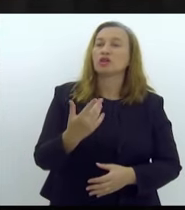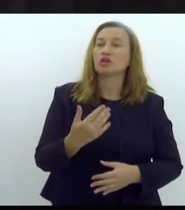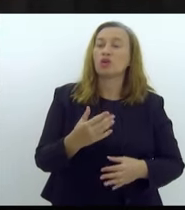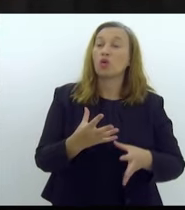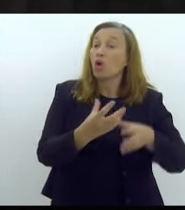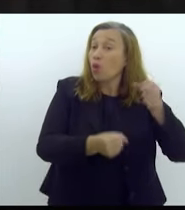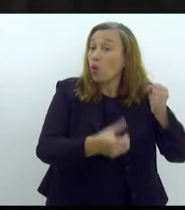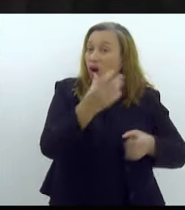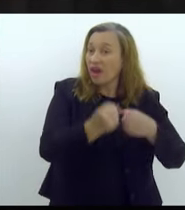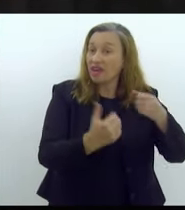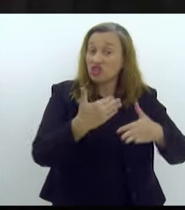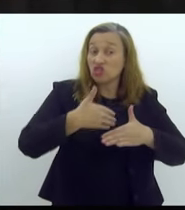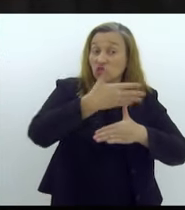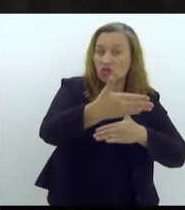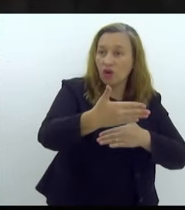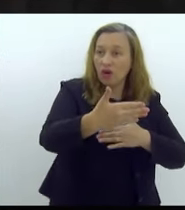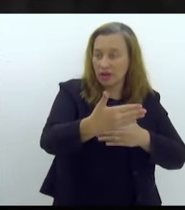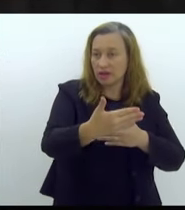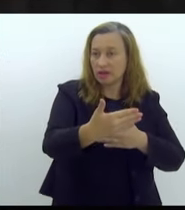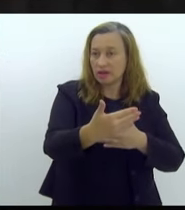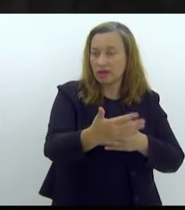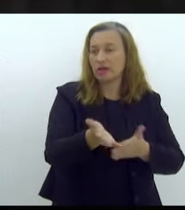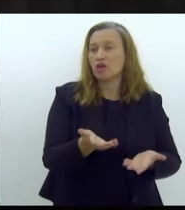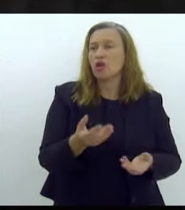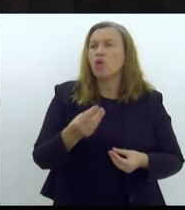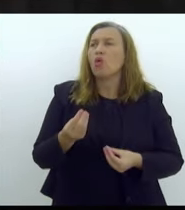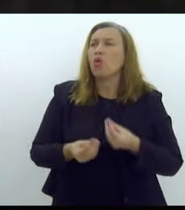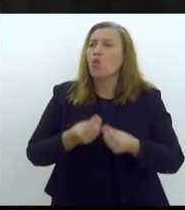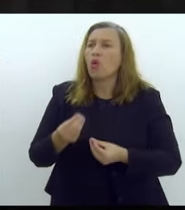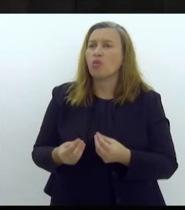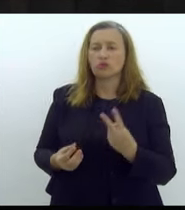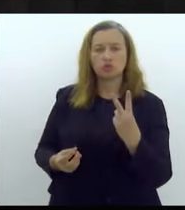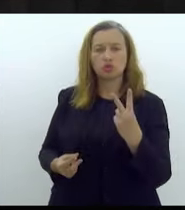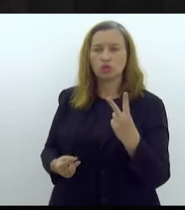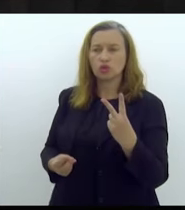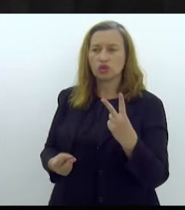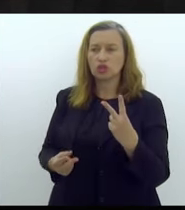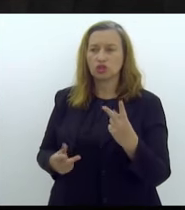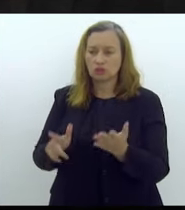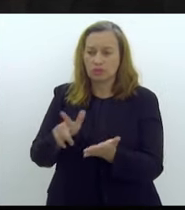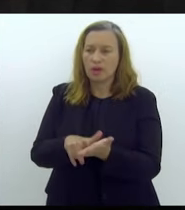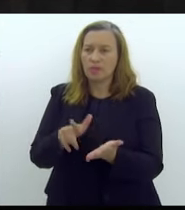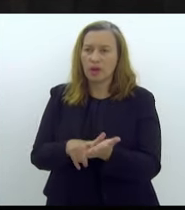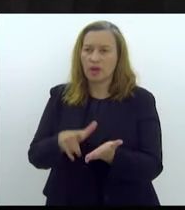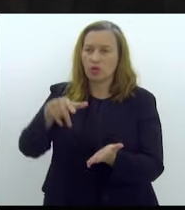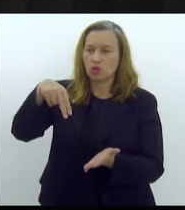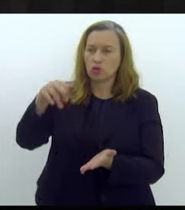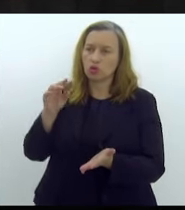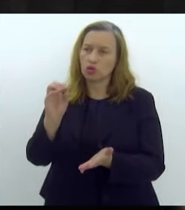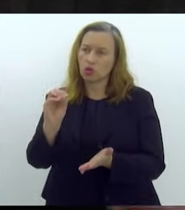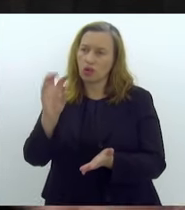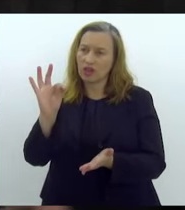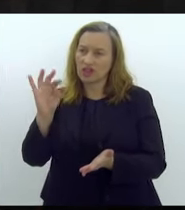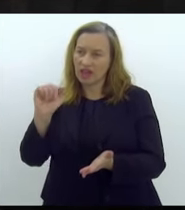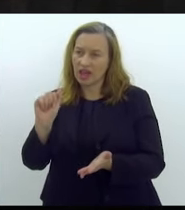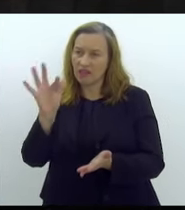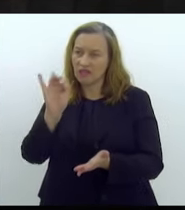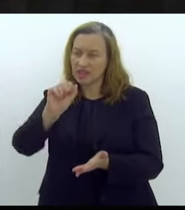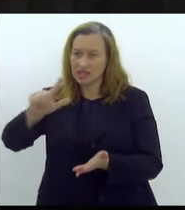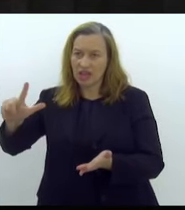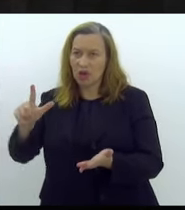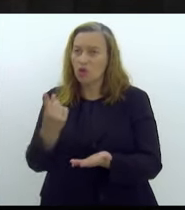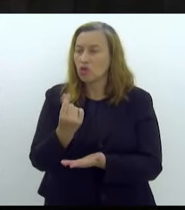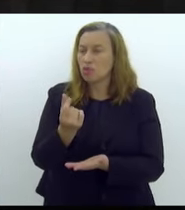no mesmo estabelecimento, como é que tira duas notas fiscais com produtos, com preços diferentes,